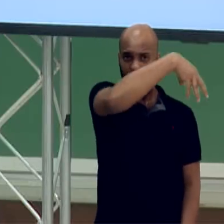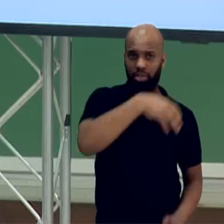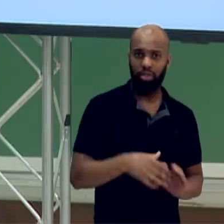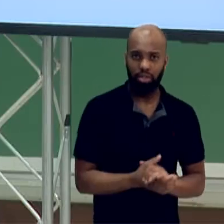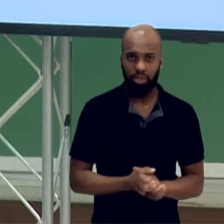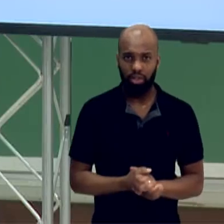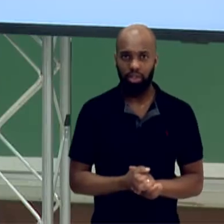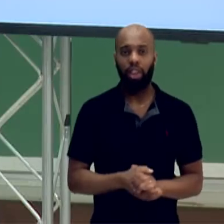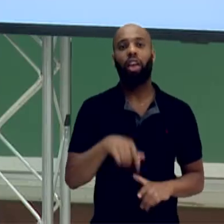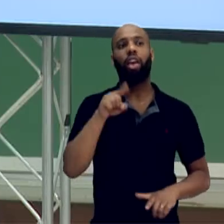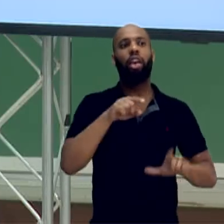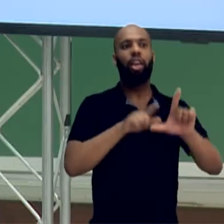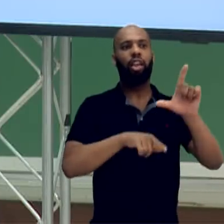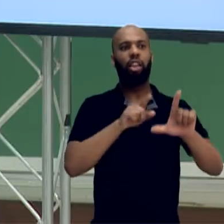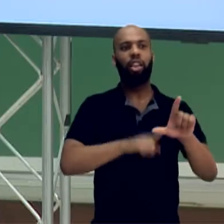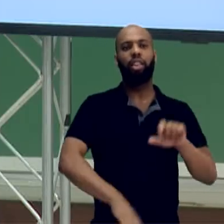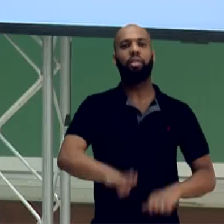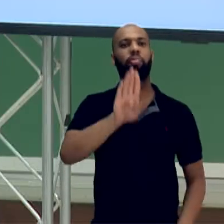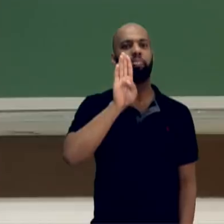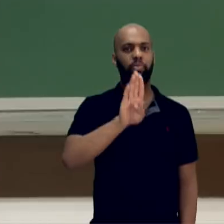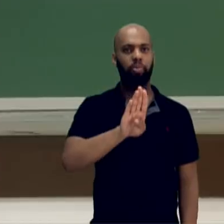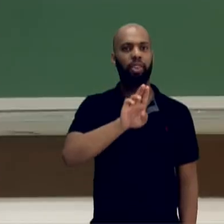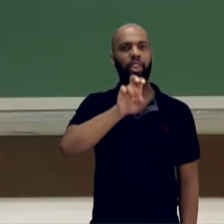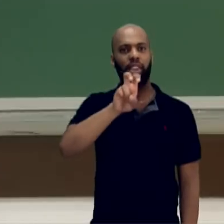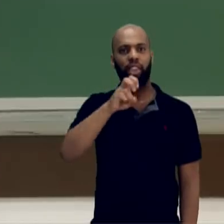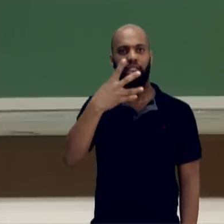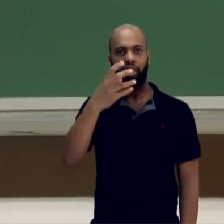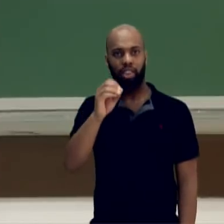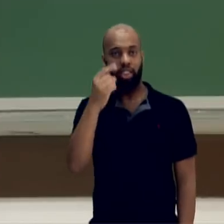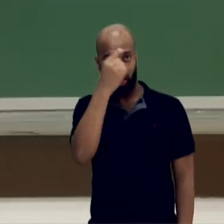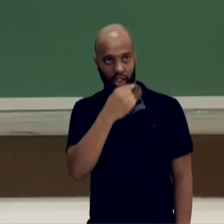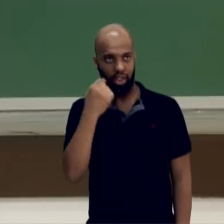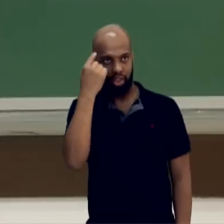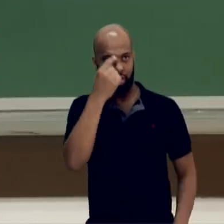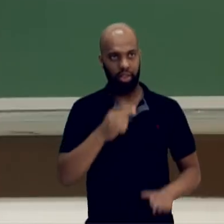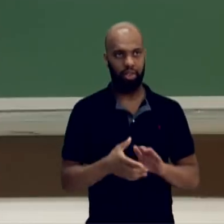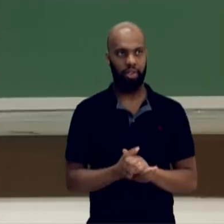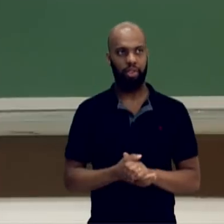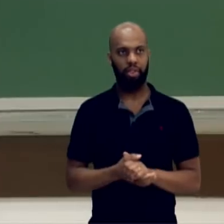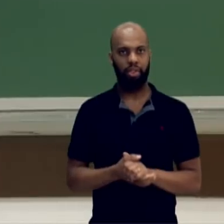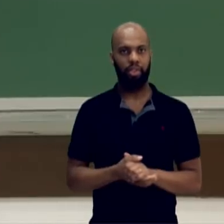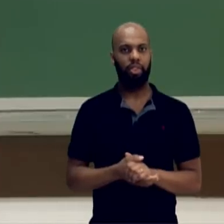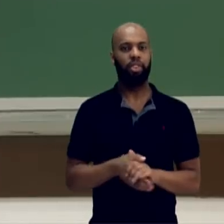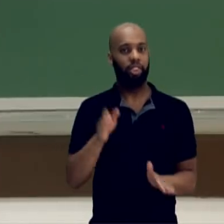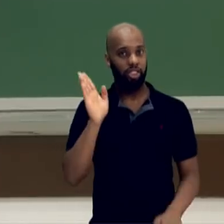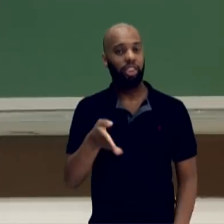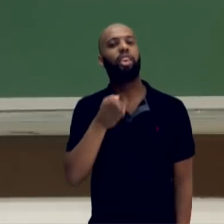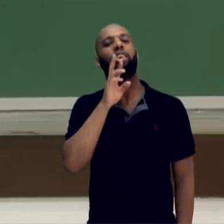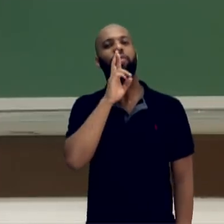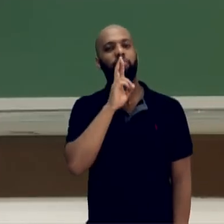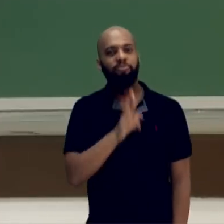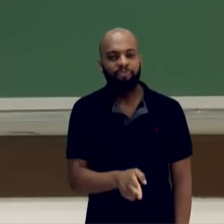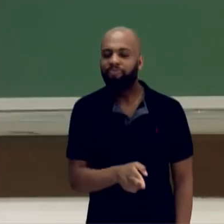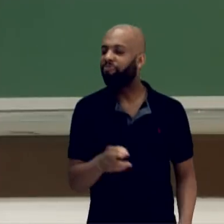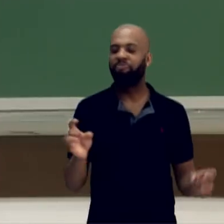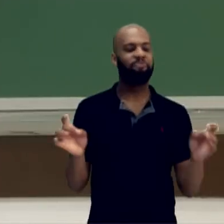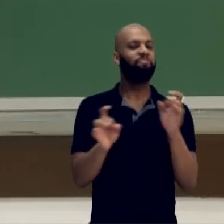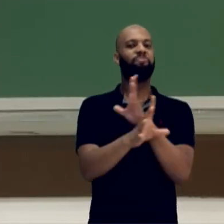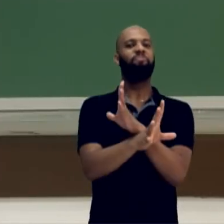Opa, letra B, 540 horas. Tá respondido, o problema